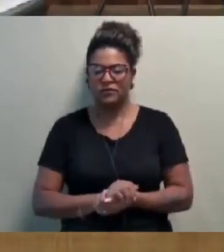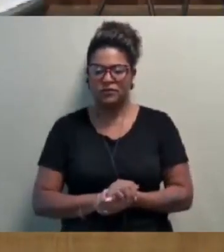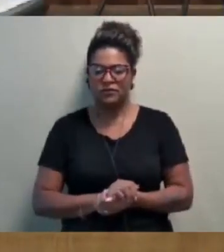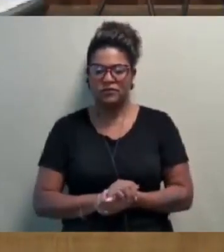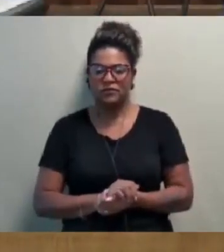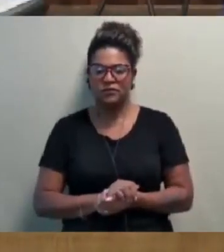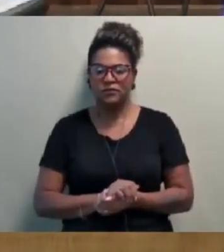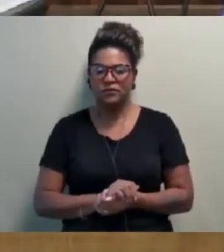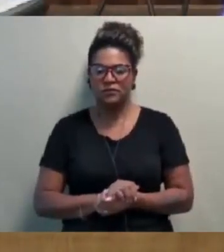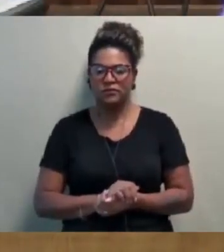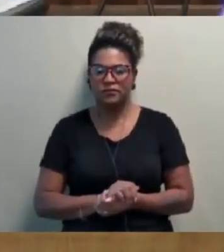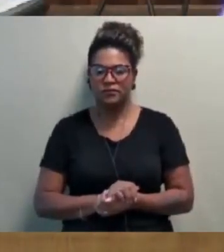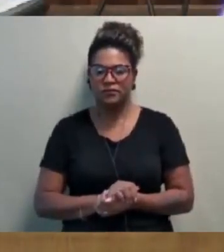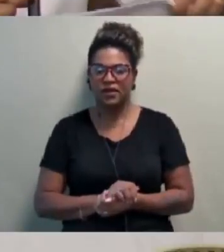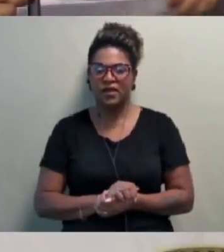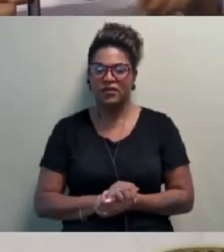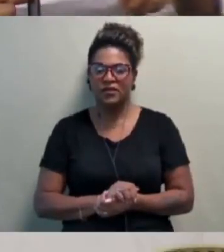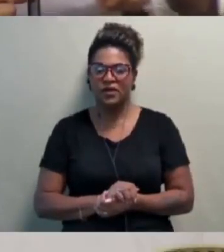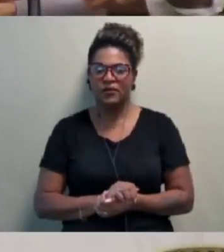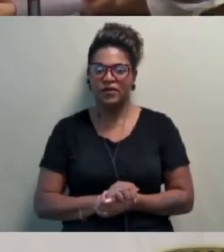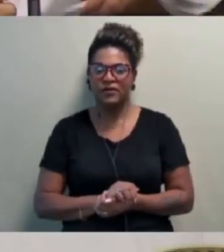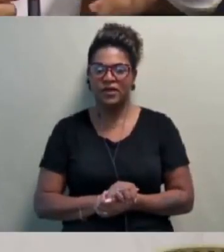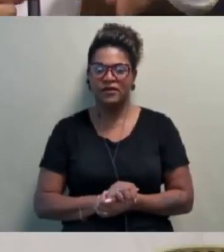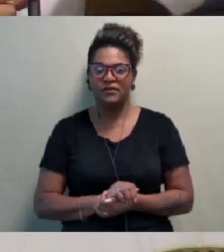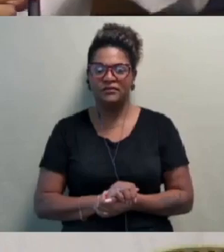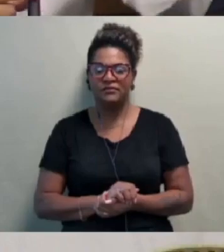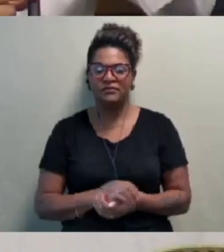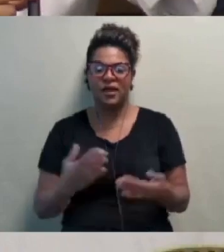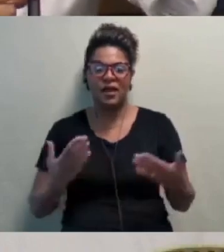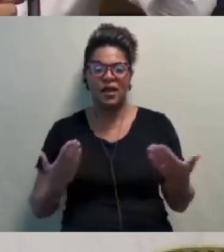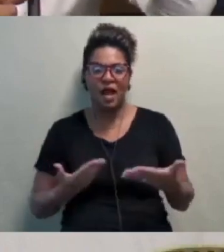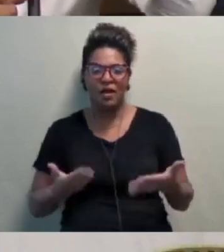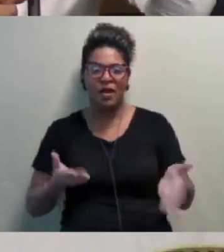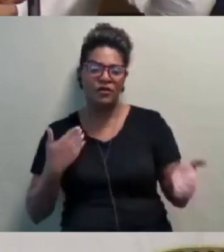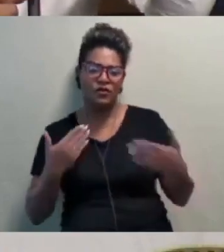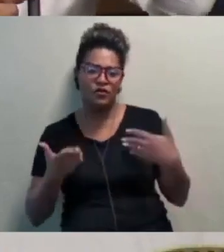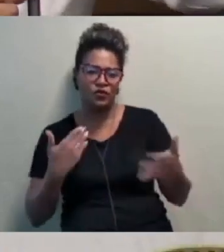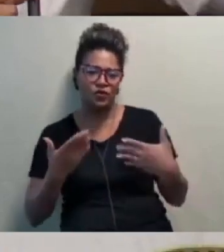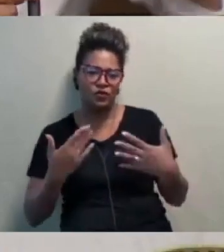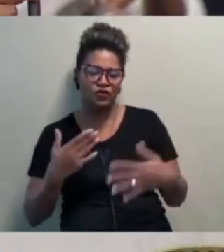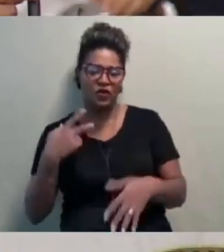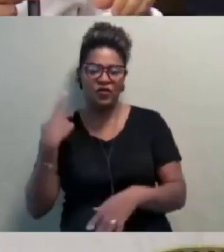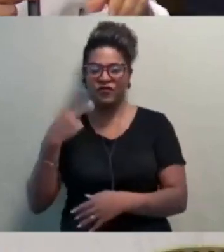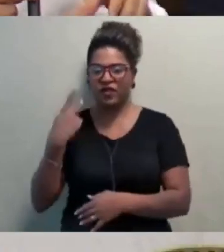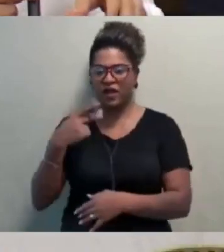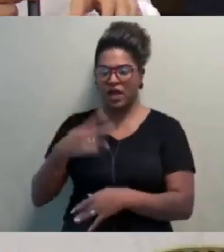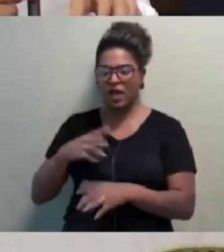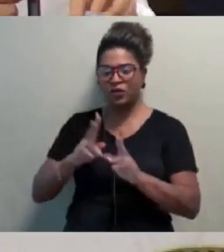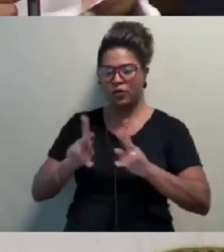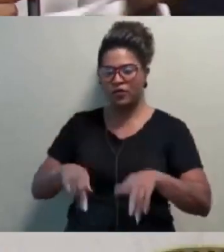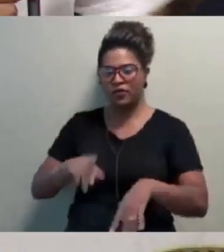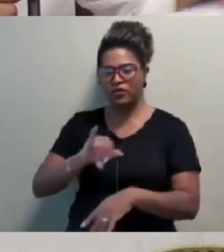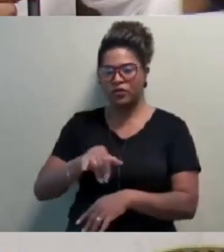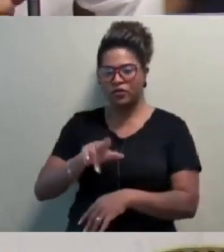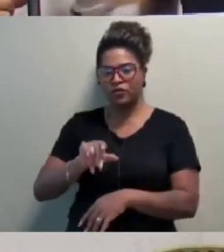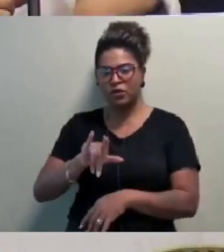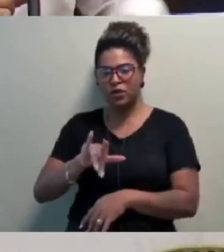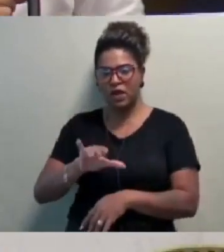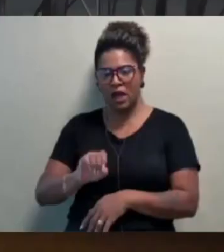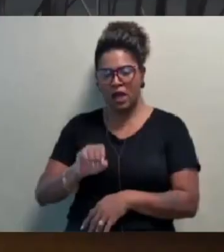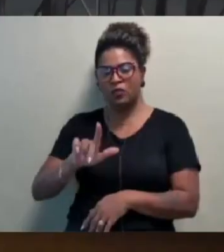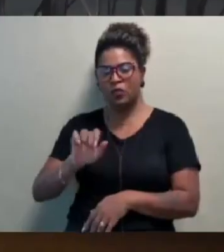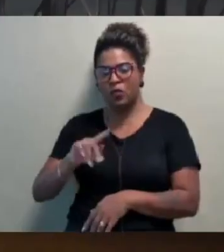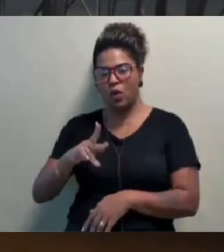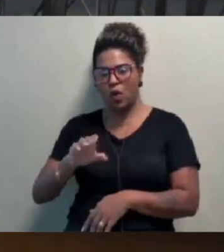requerimento. Então, agora, em discussão. Para discutir, o vereador professor Juliano Lopes, do Agir, líder